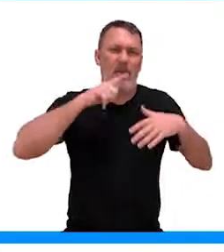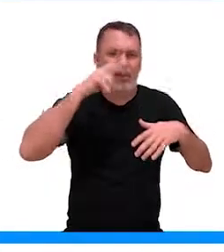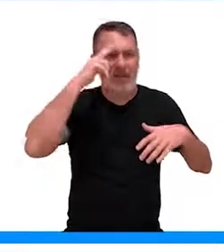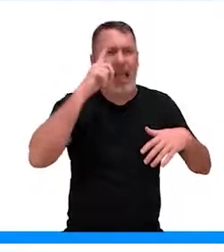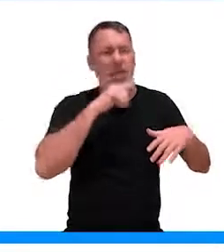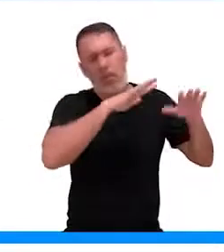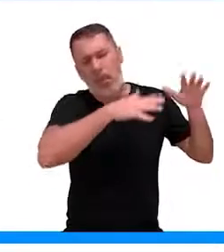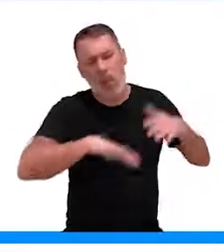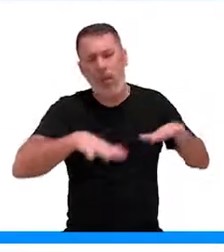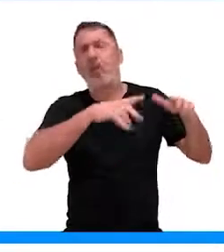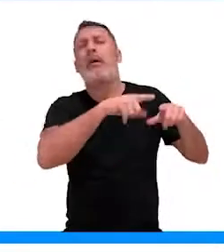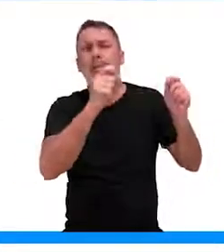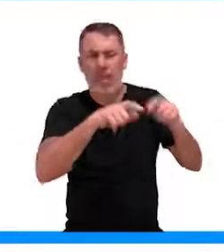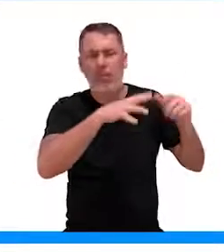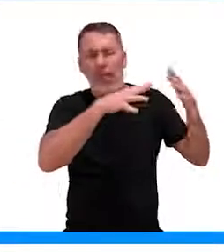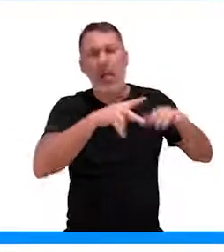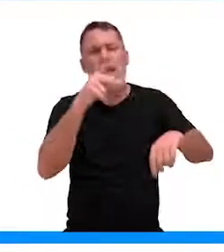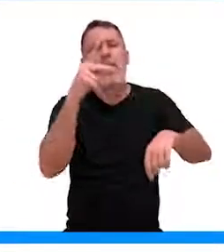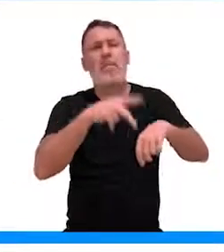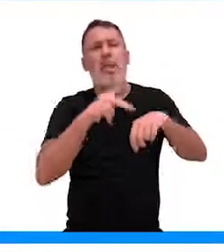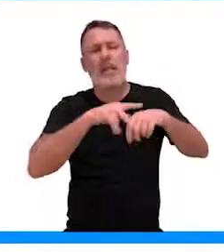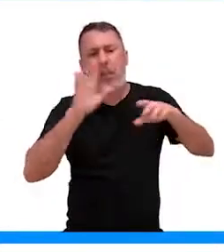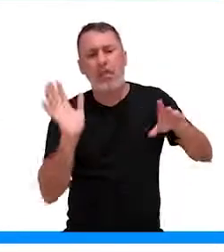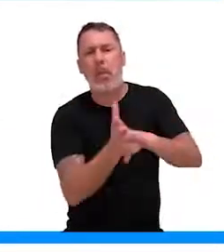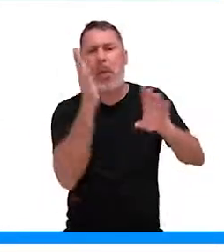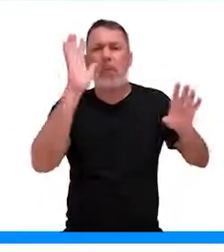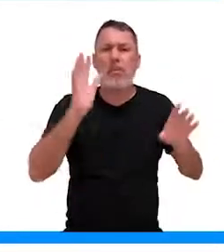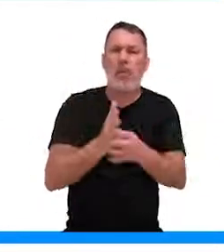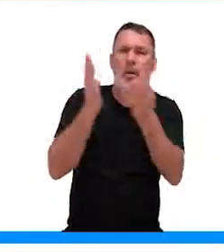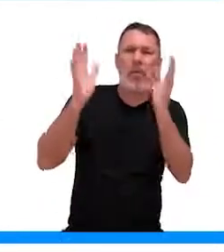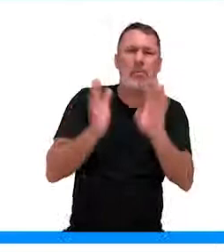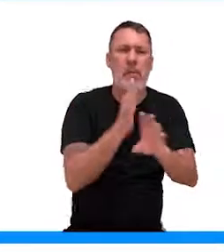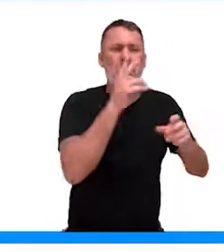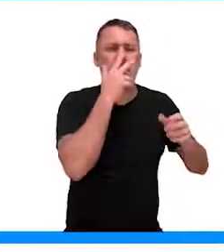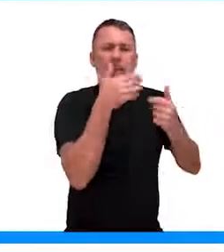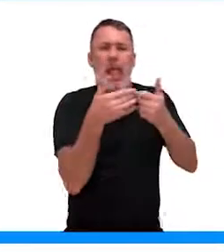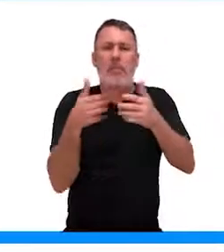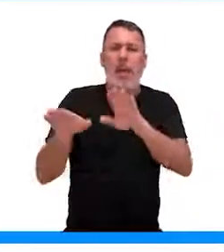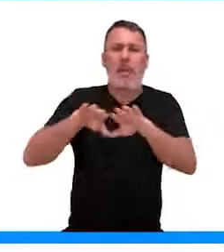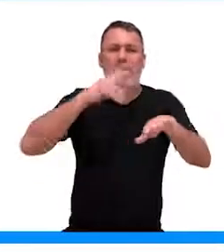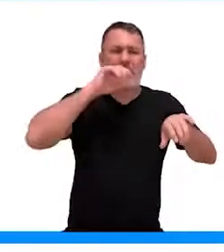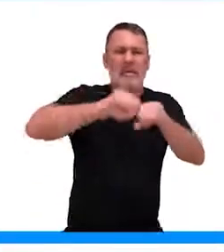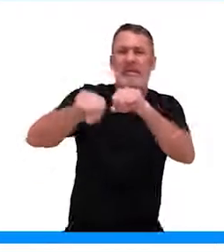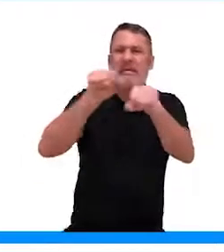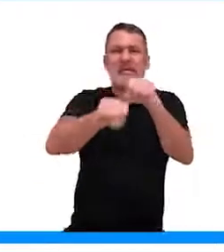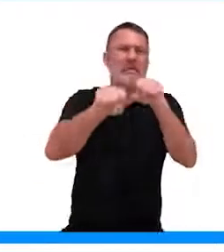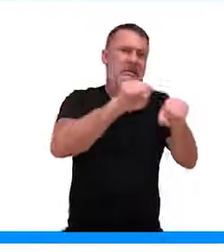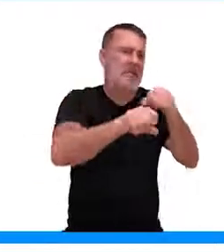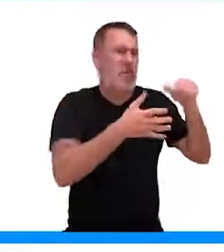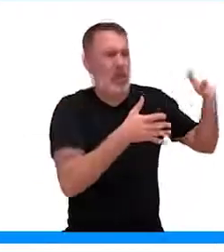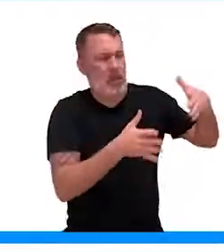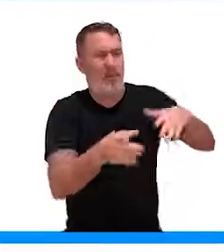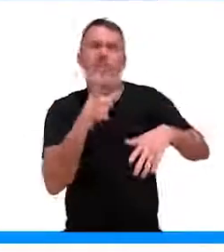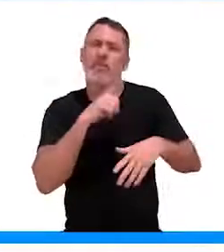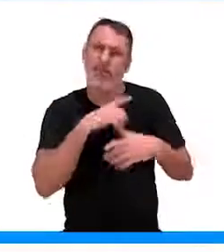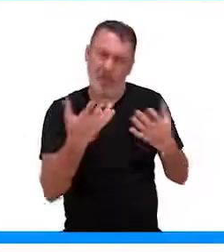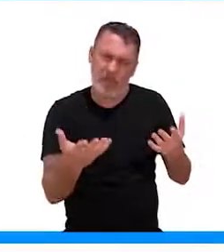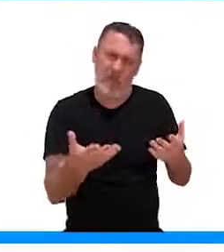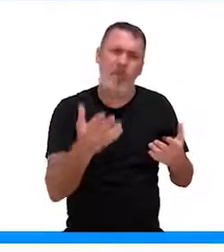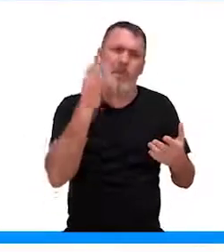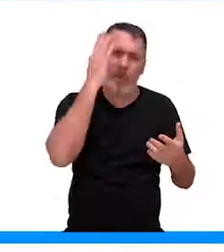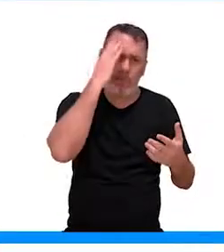podem alterar rochas, né, fragmentando-as. Então existe aqui a lembrança, né, do